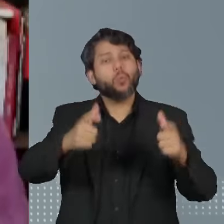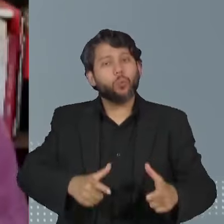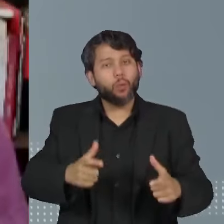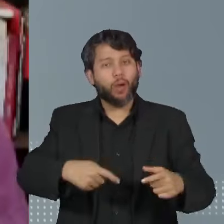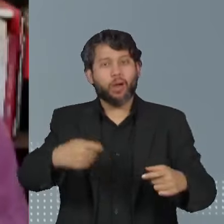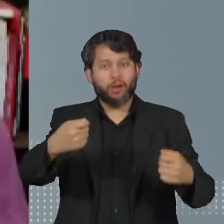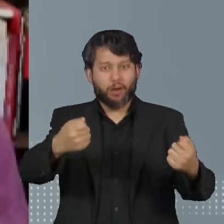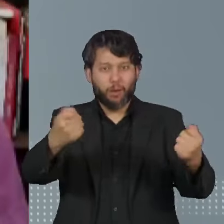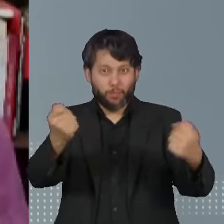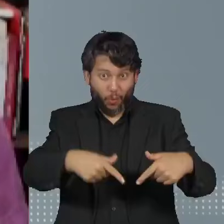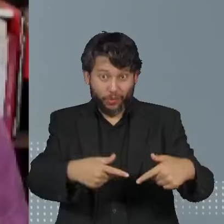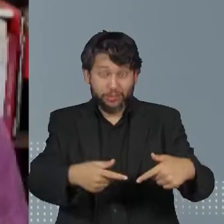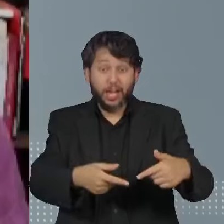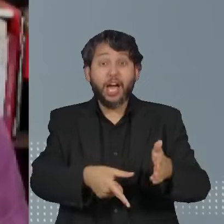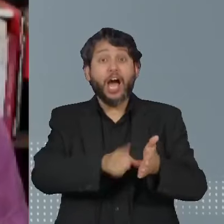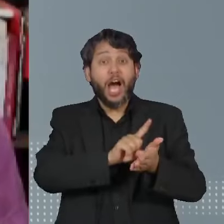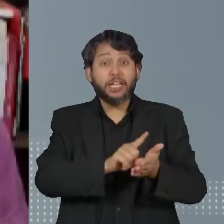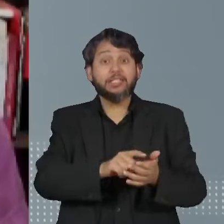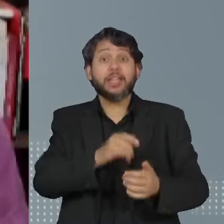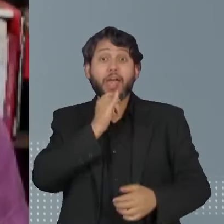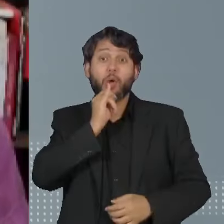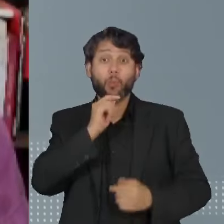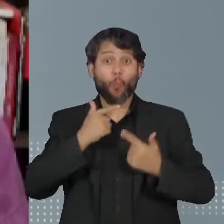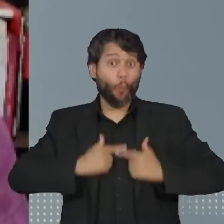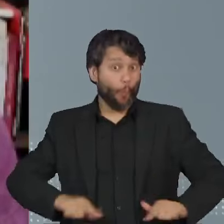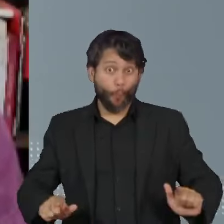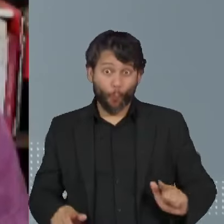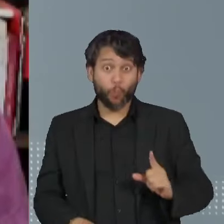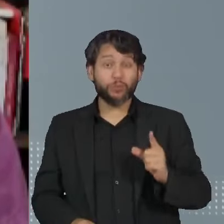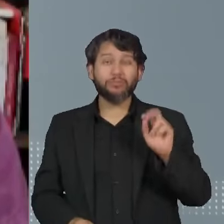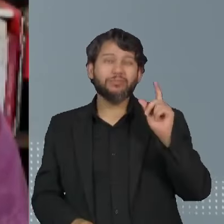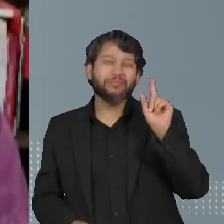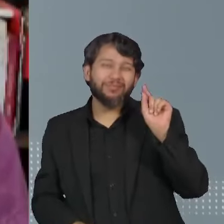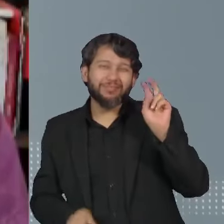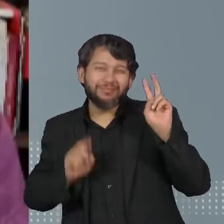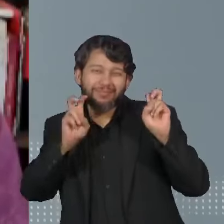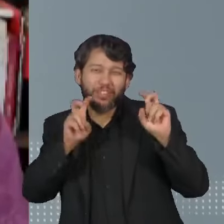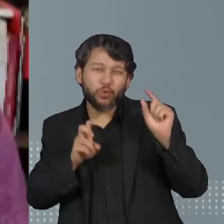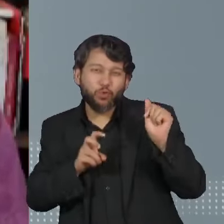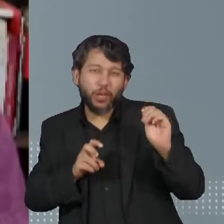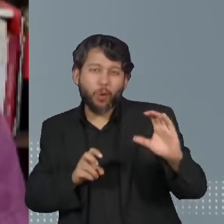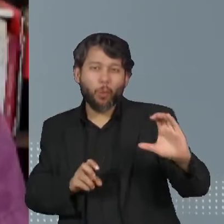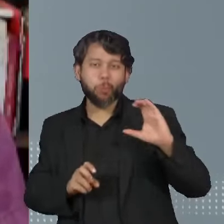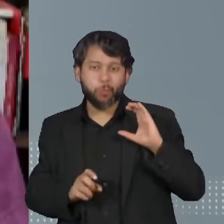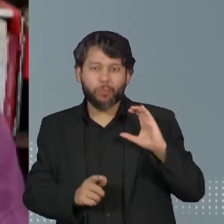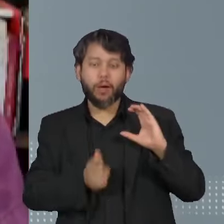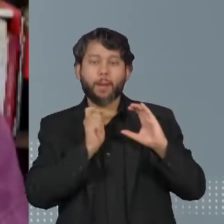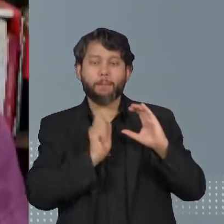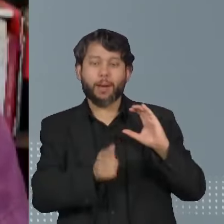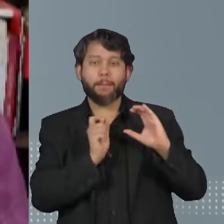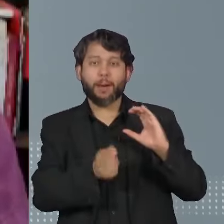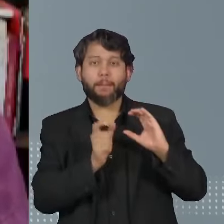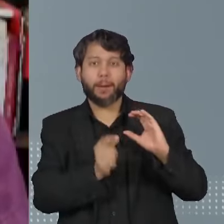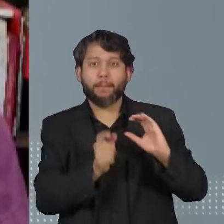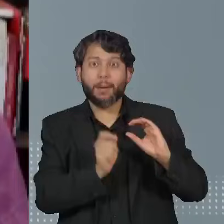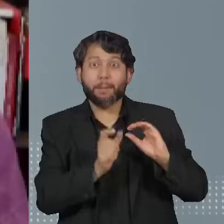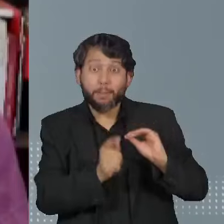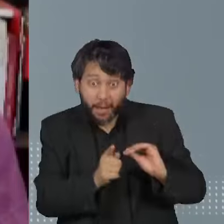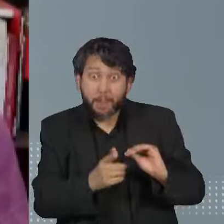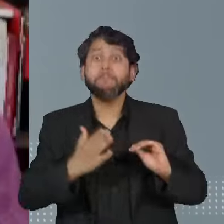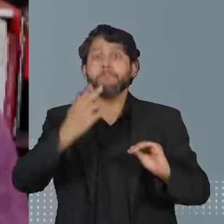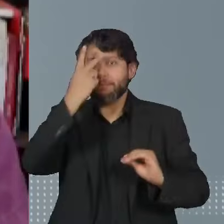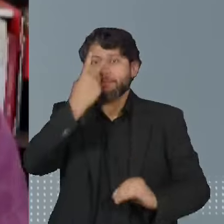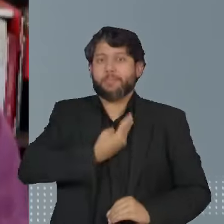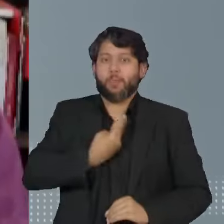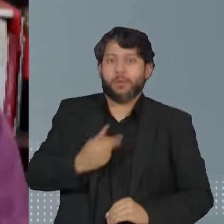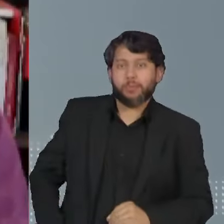dão crédito, né, para a pessoa começar a jogar. Então, tudo isso passa a estimular psicologicamente o indivíduo, né, a